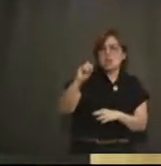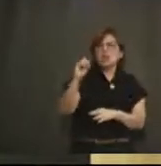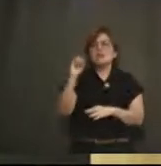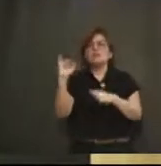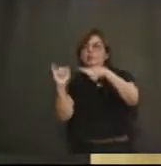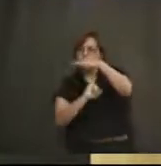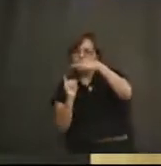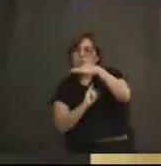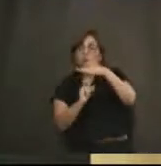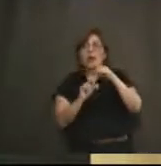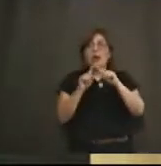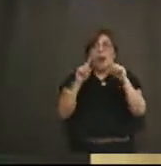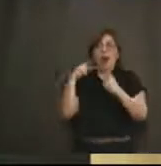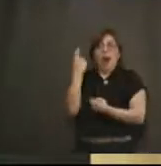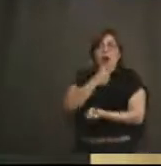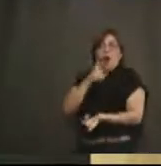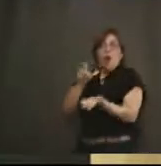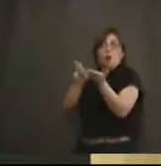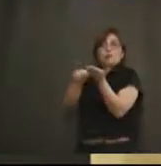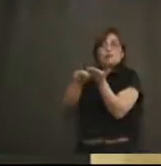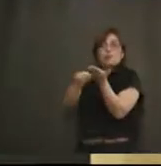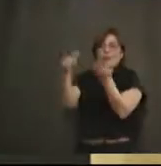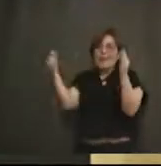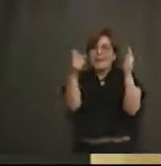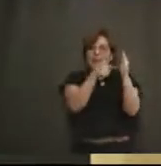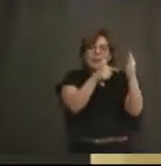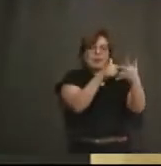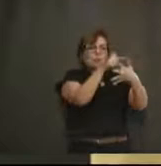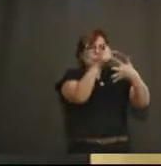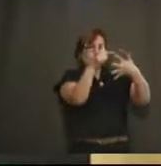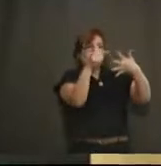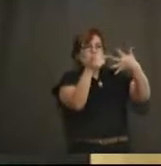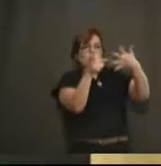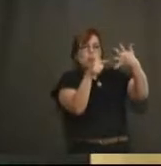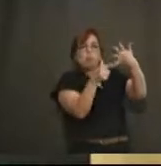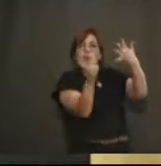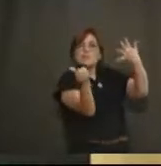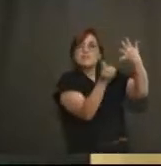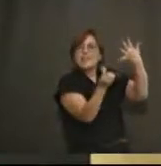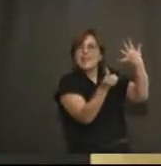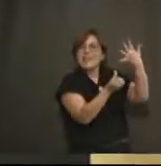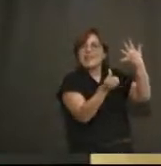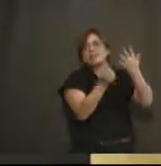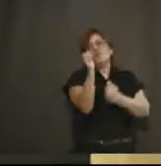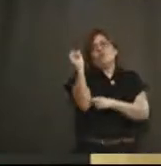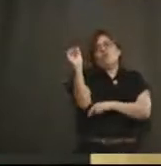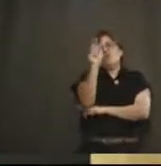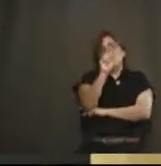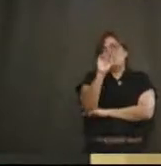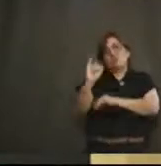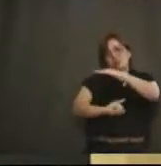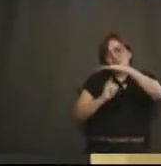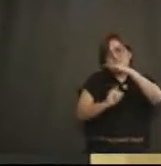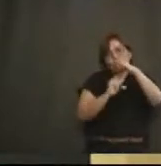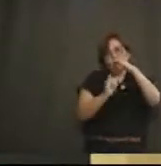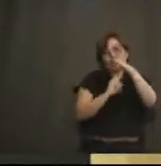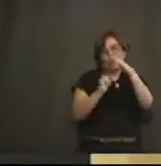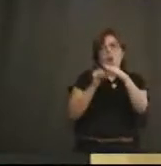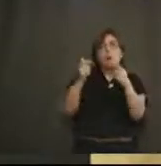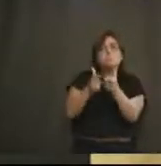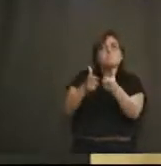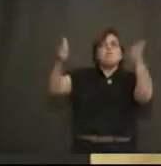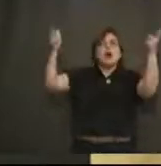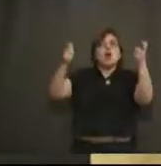Pará é a sexta instituição com maior número de programas de pós-graduação. Nós somos um